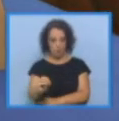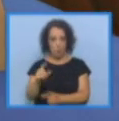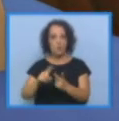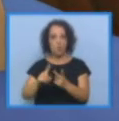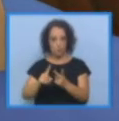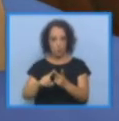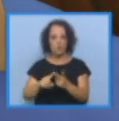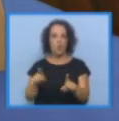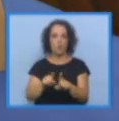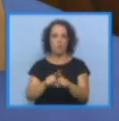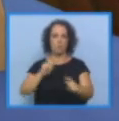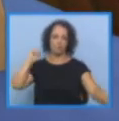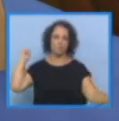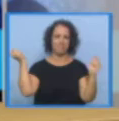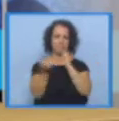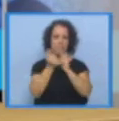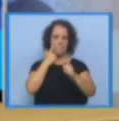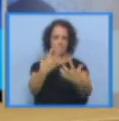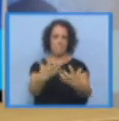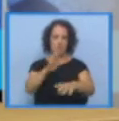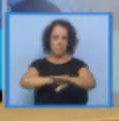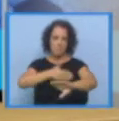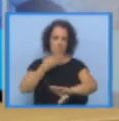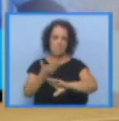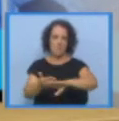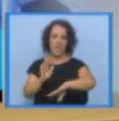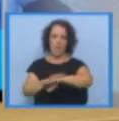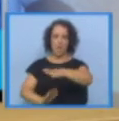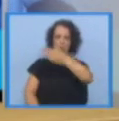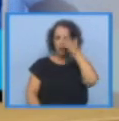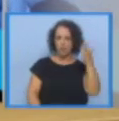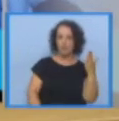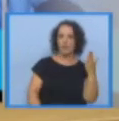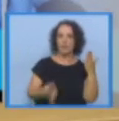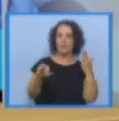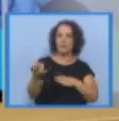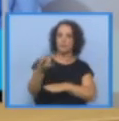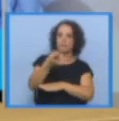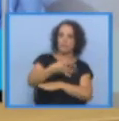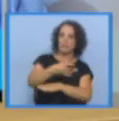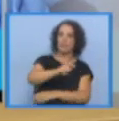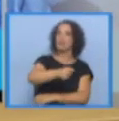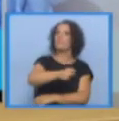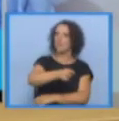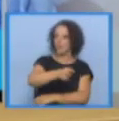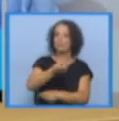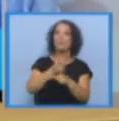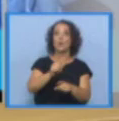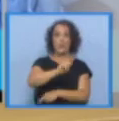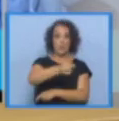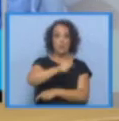de radicalidade à esquerda ainda menos consistente do que o chavismo propriamente dito, porque o chavismo